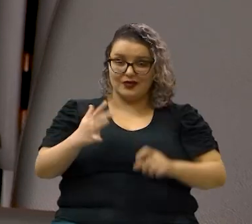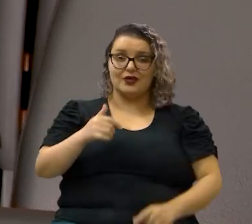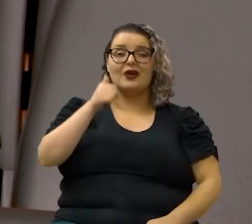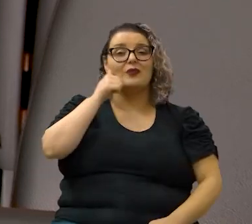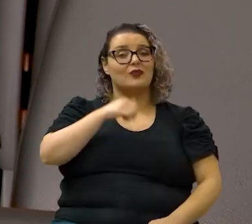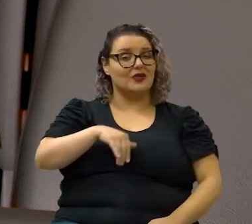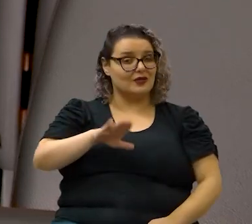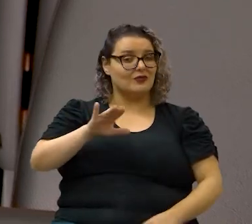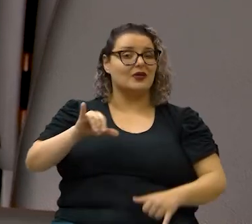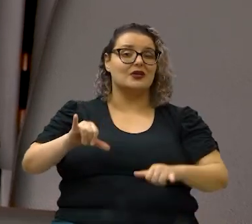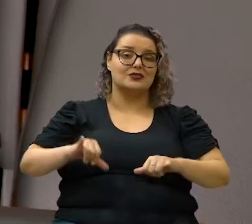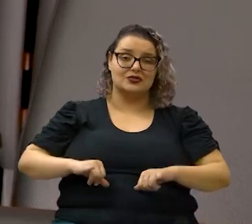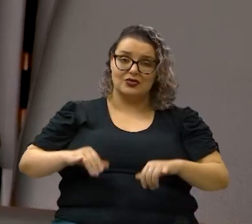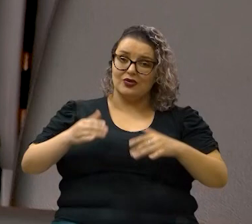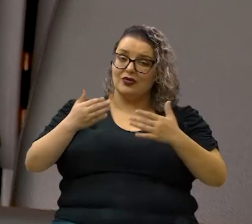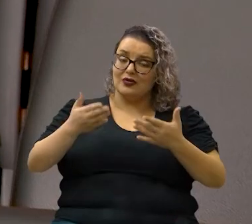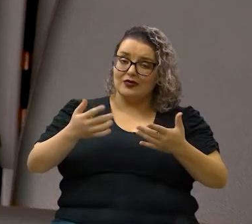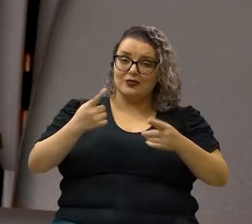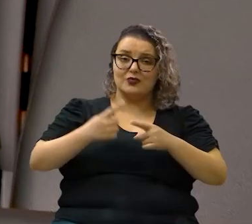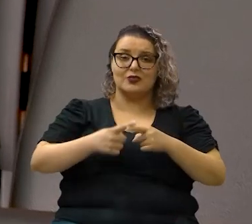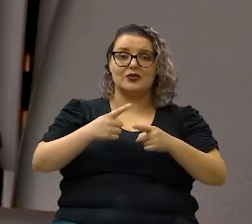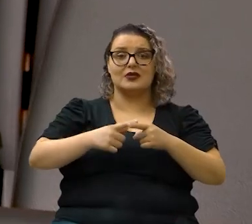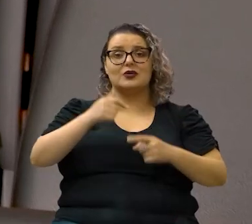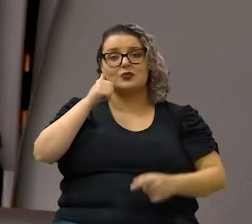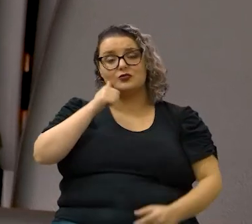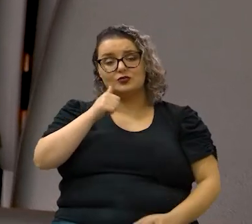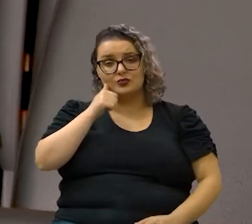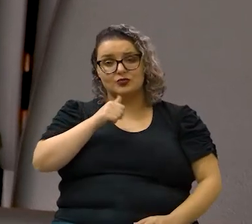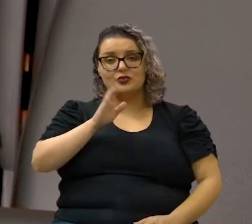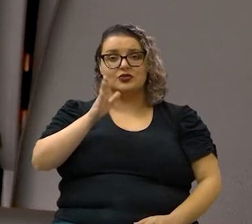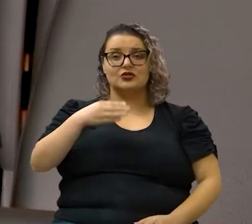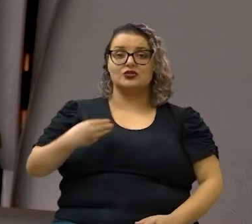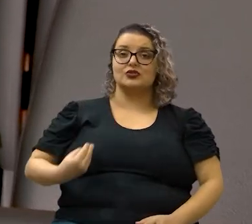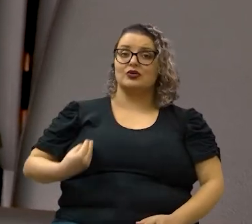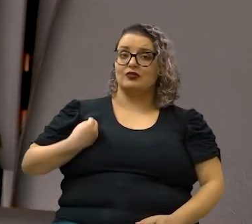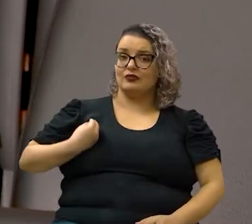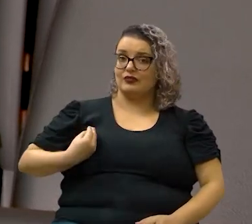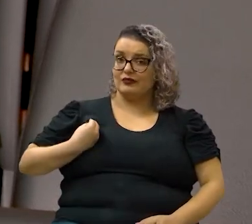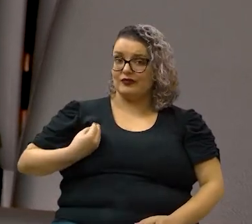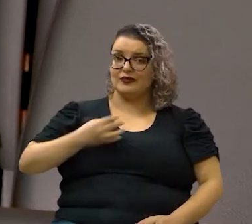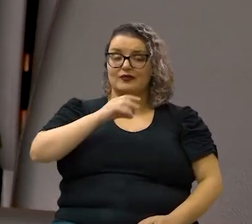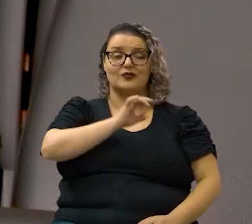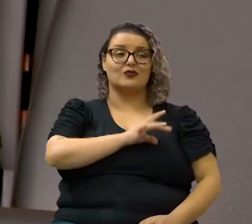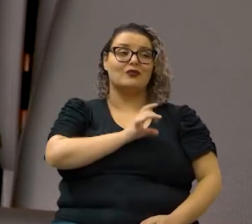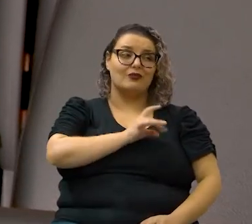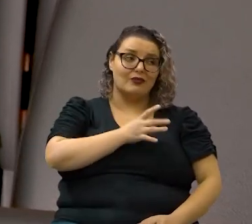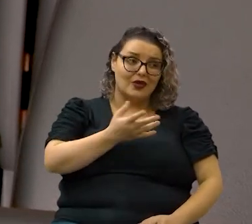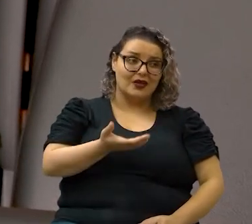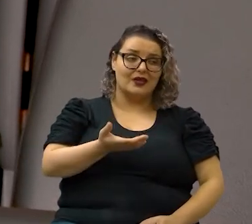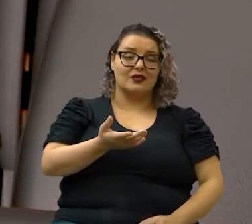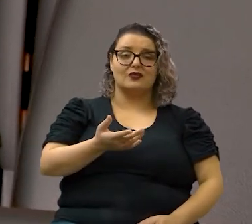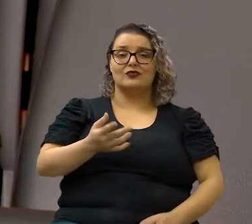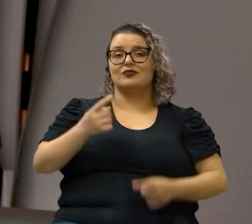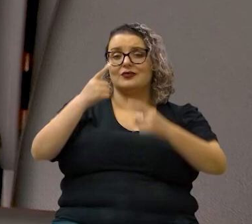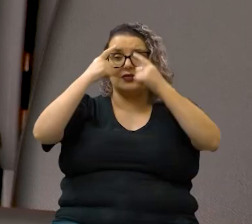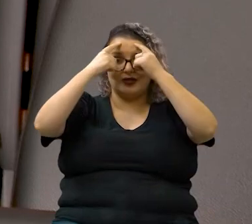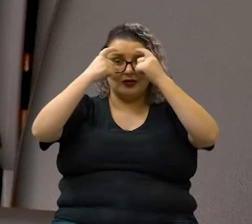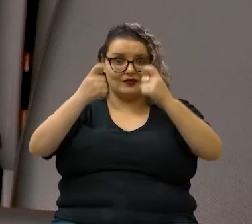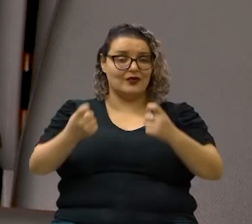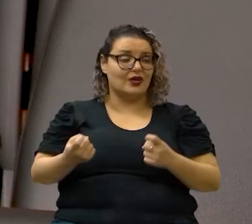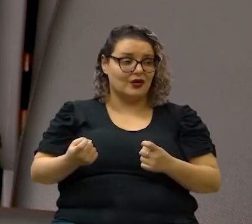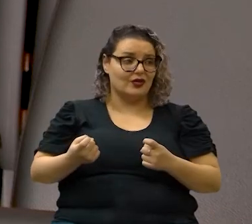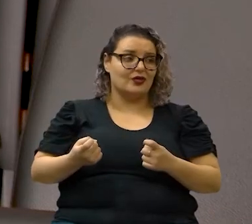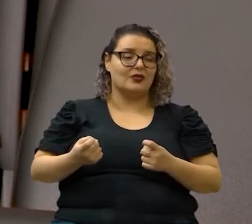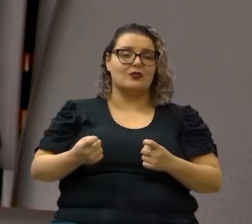inclusive, são as que mais sofrem com isso, porque as mulheres já vivem sobre o medo, né, da